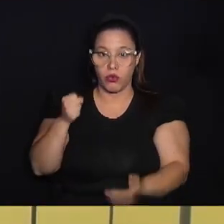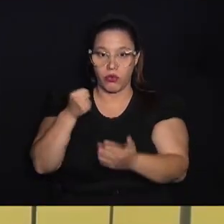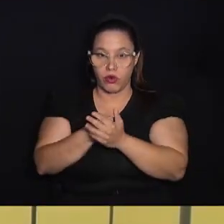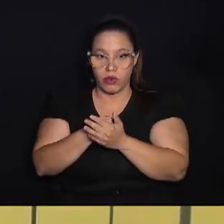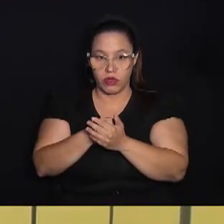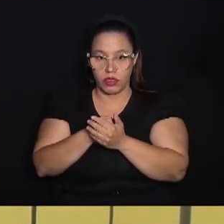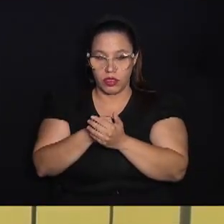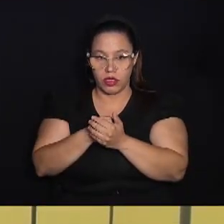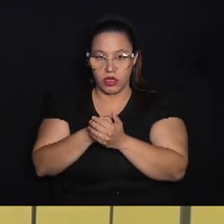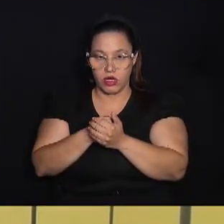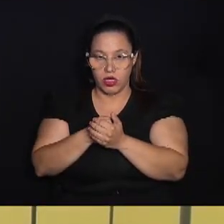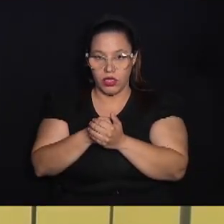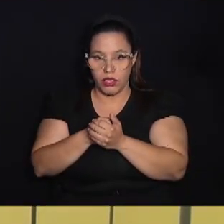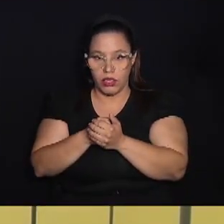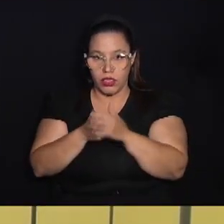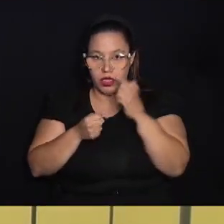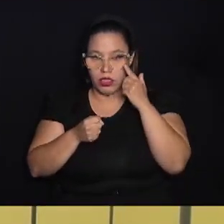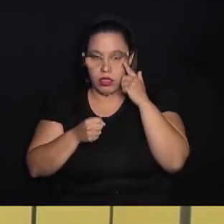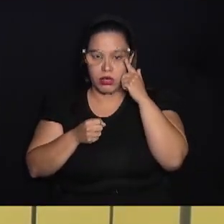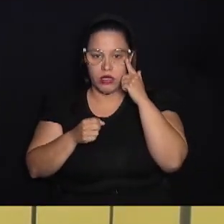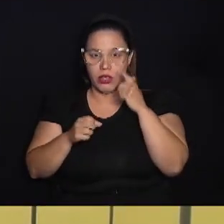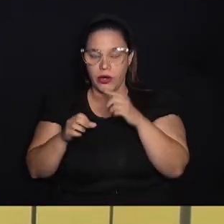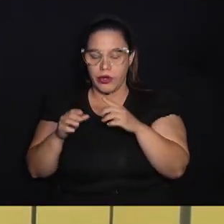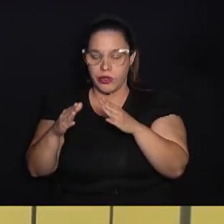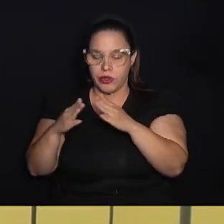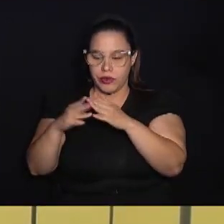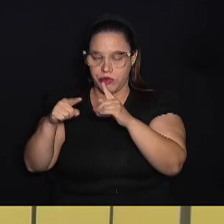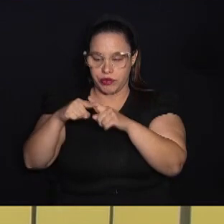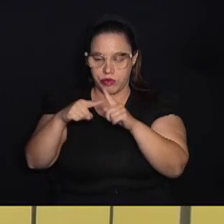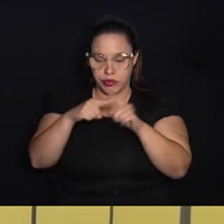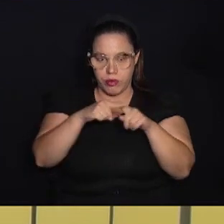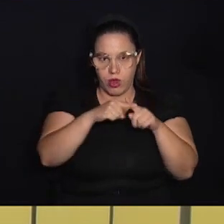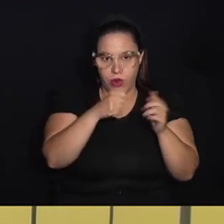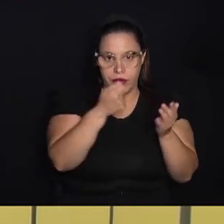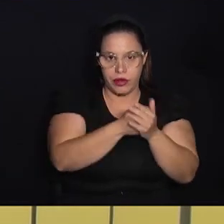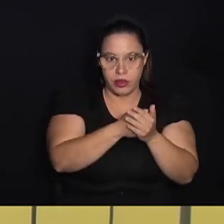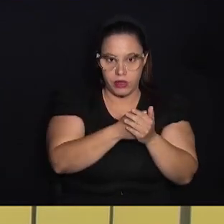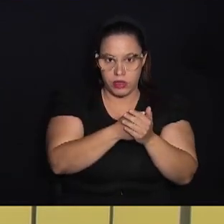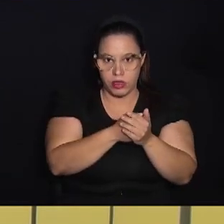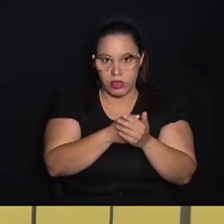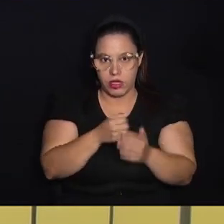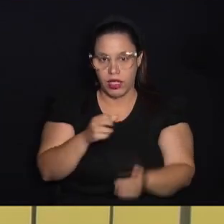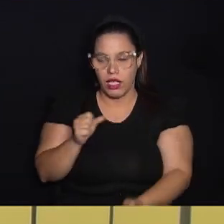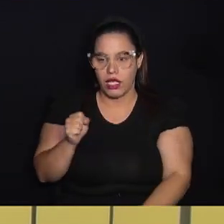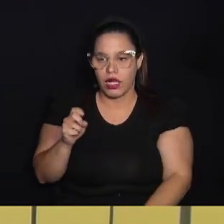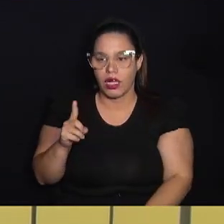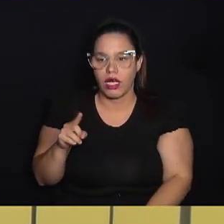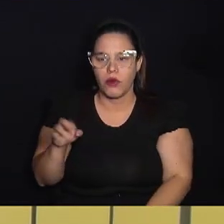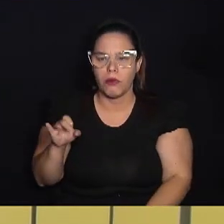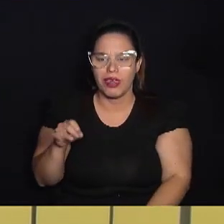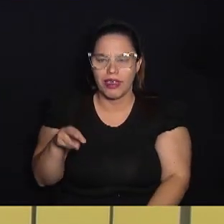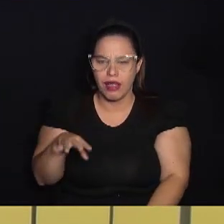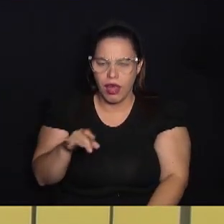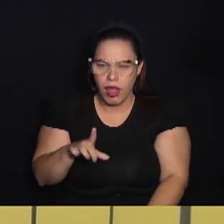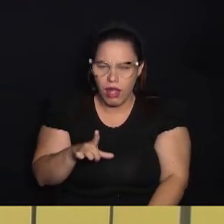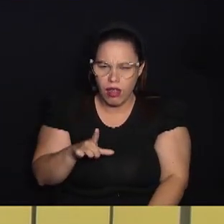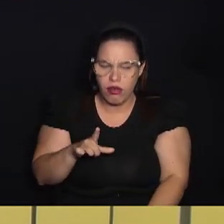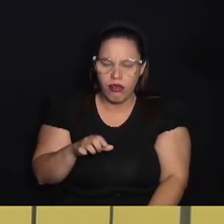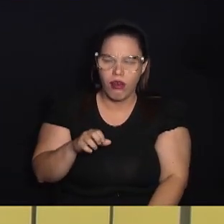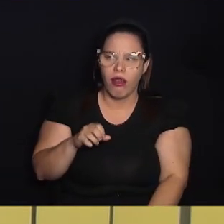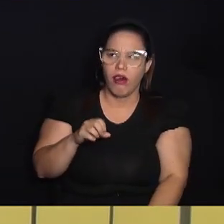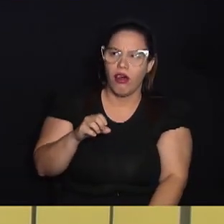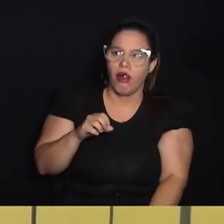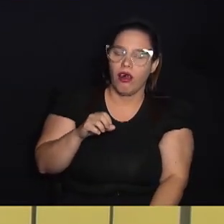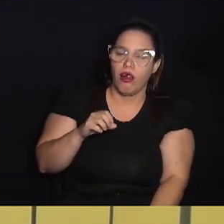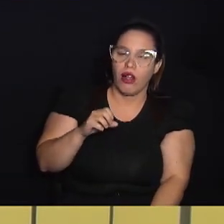da Saudade aqui pertinho né tian é do lado o cemitério da saudade que oficialmente é formado pelo São Miguel e almas Santíssimo Sacramento venerando terceira